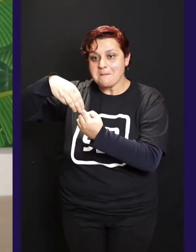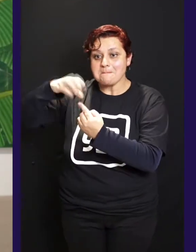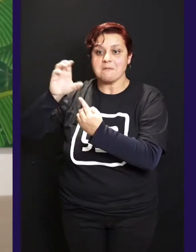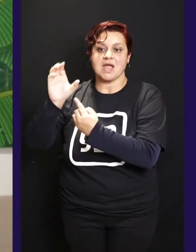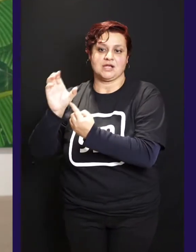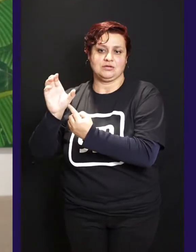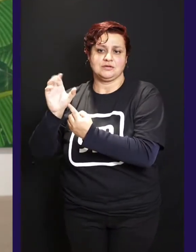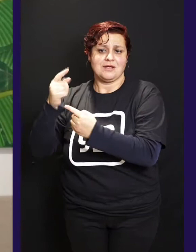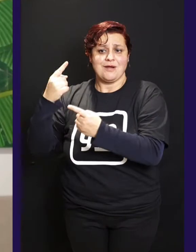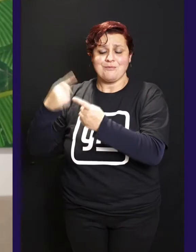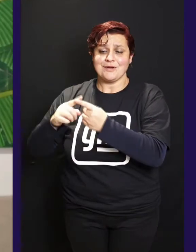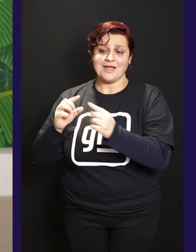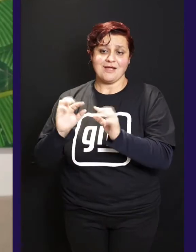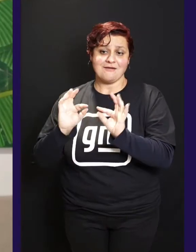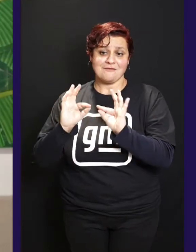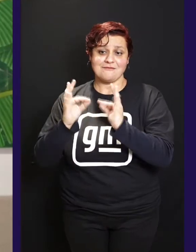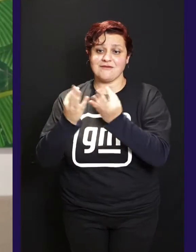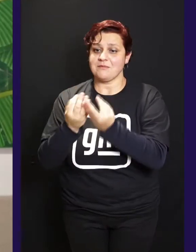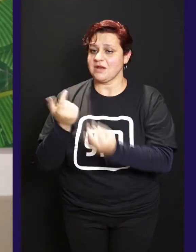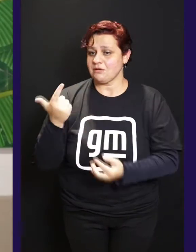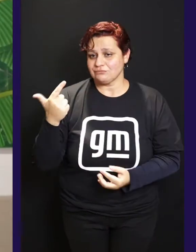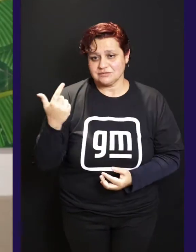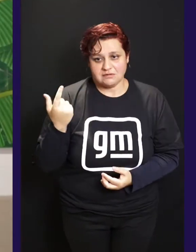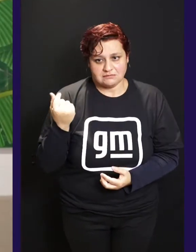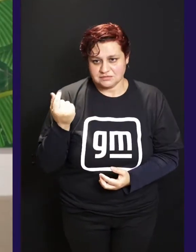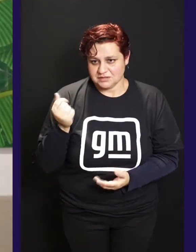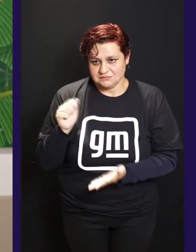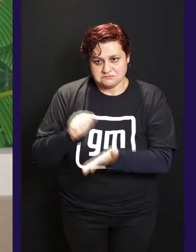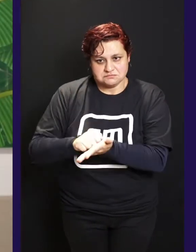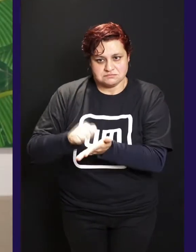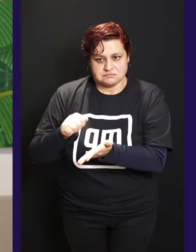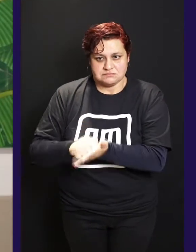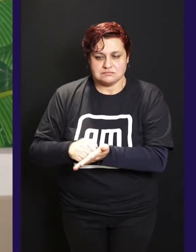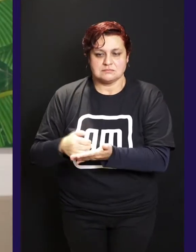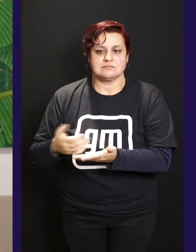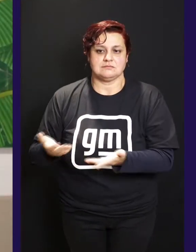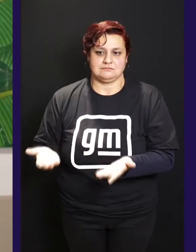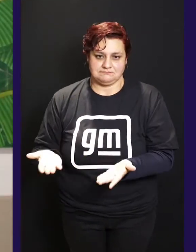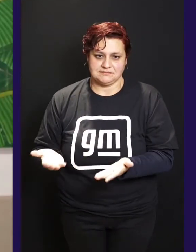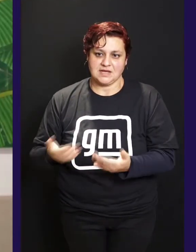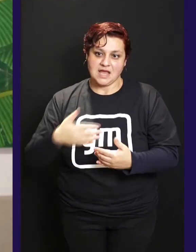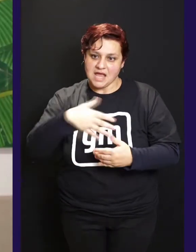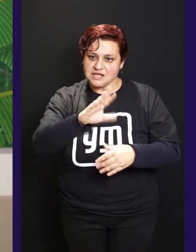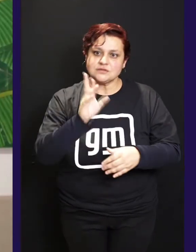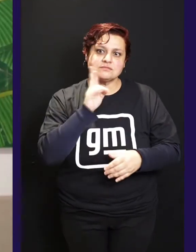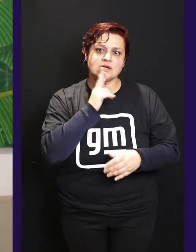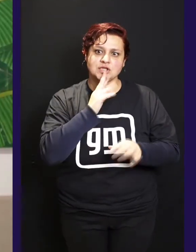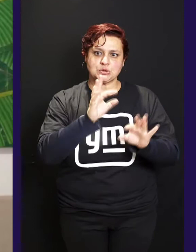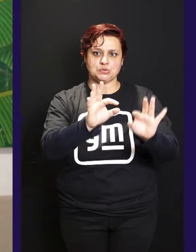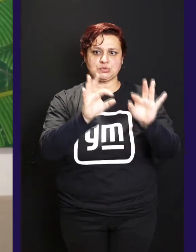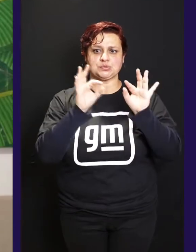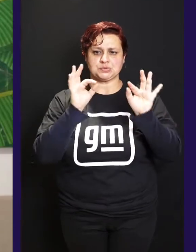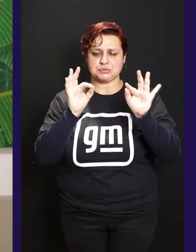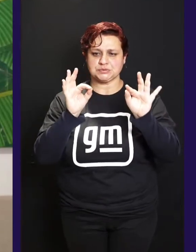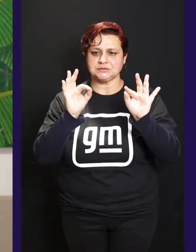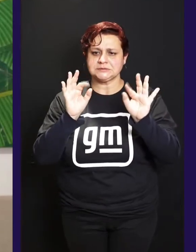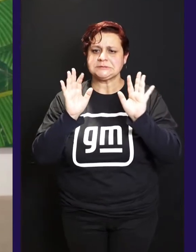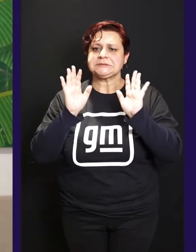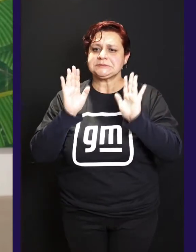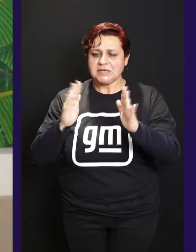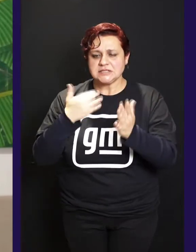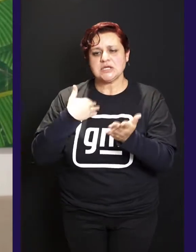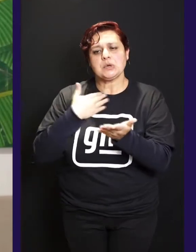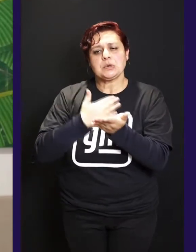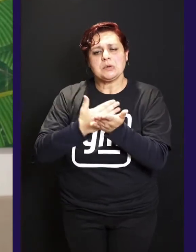minha família não tinha tantas sofisticações, assim. Mas tudo bem, foi uma barreira, mas eu consegui transcender